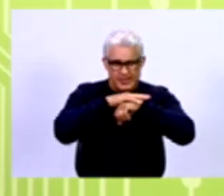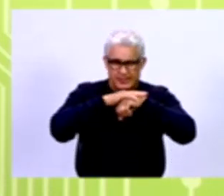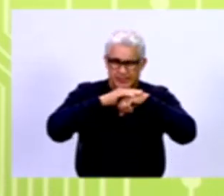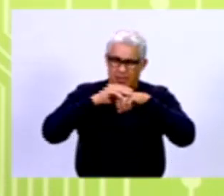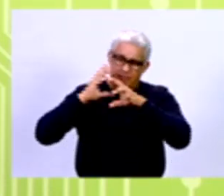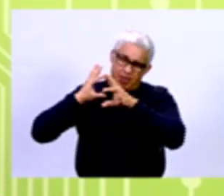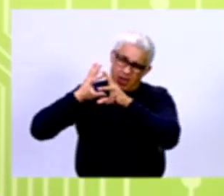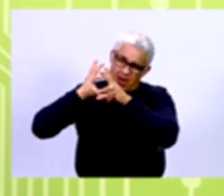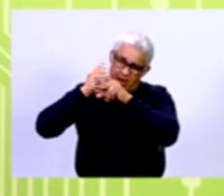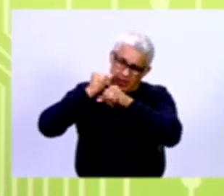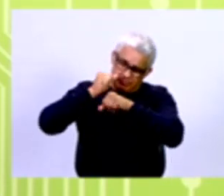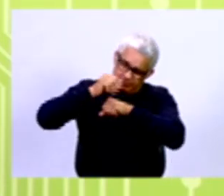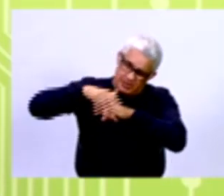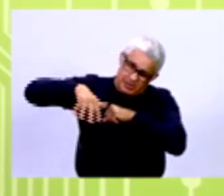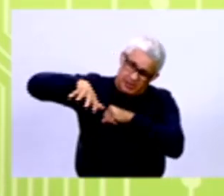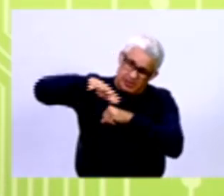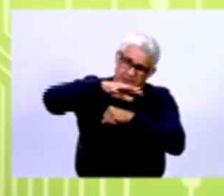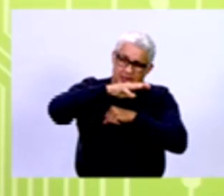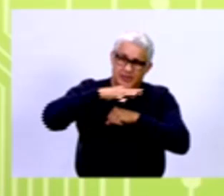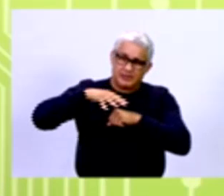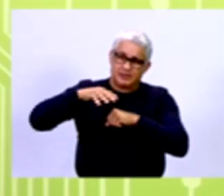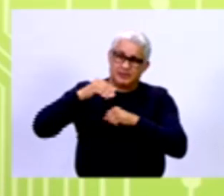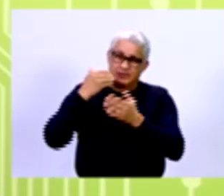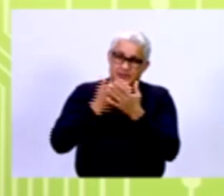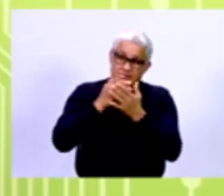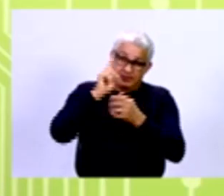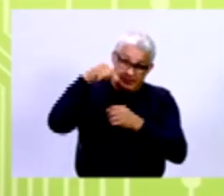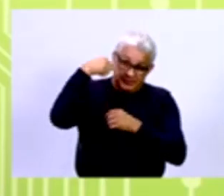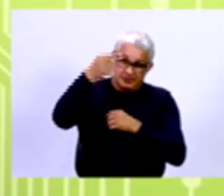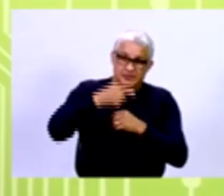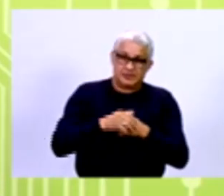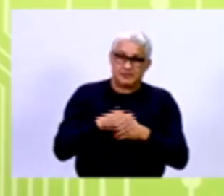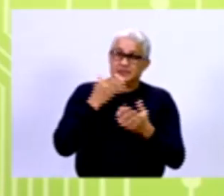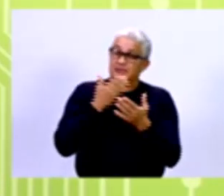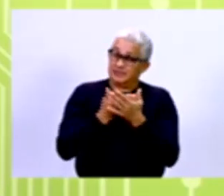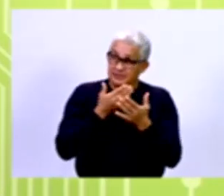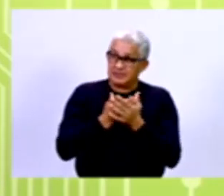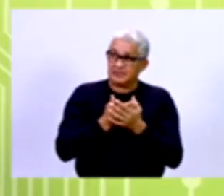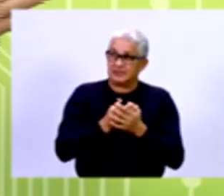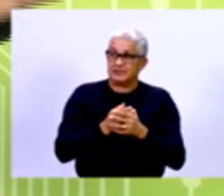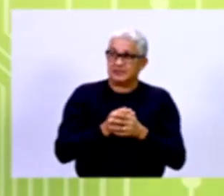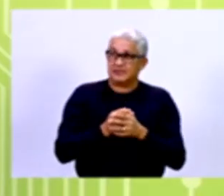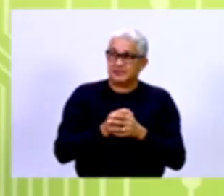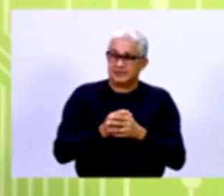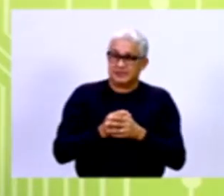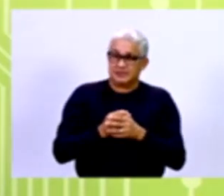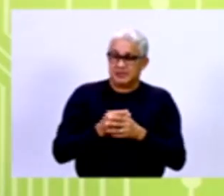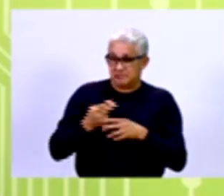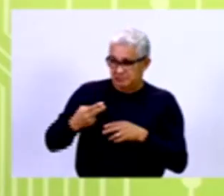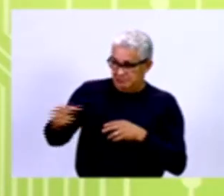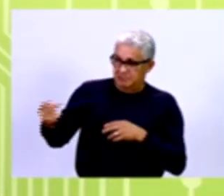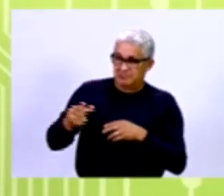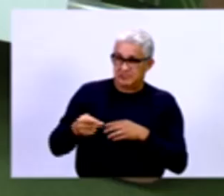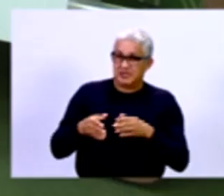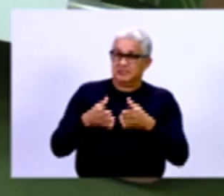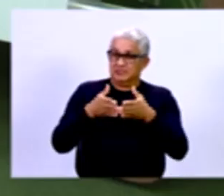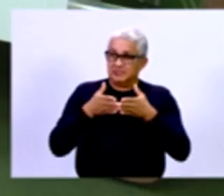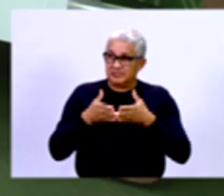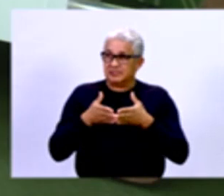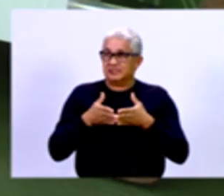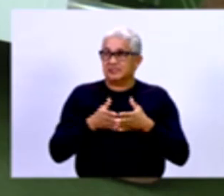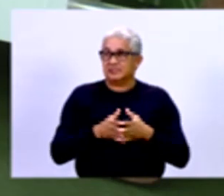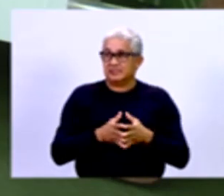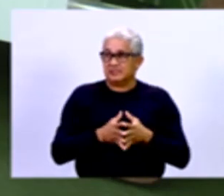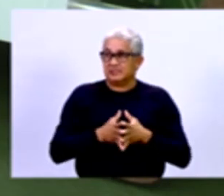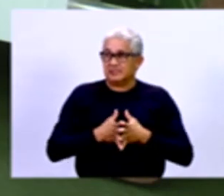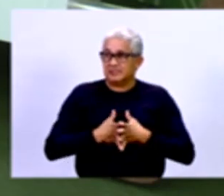revisão geral, que nós vamos tratá-la na próxima aula. Então, na próxima aula, eu faço